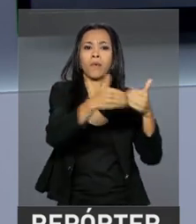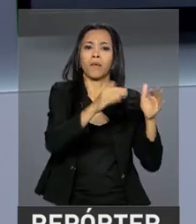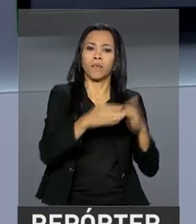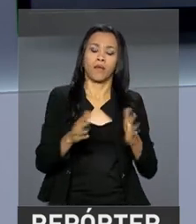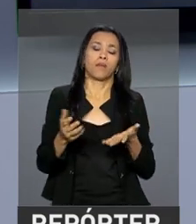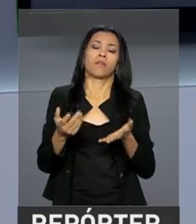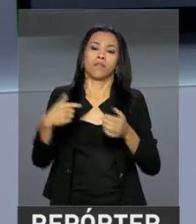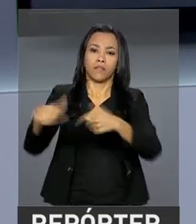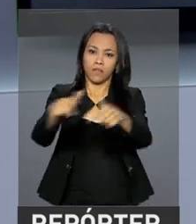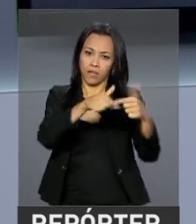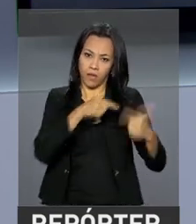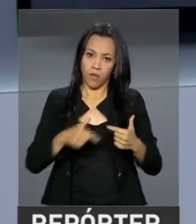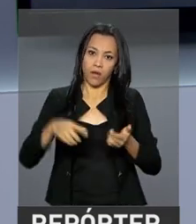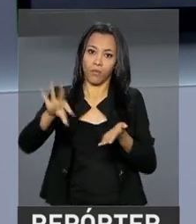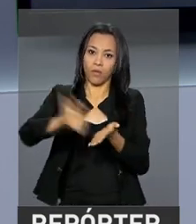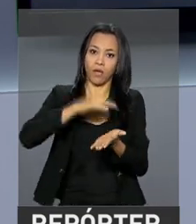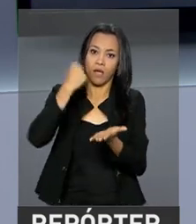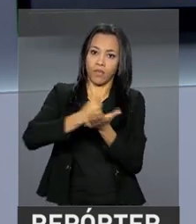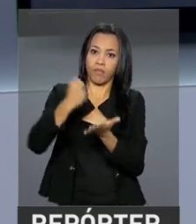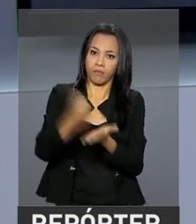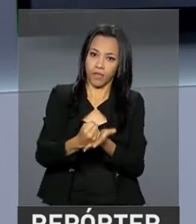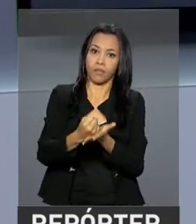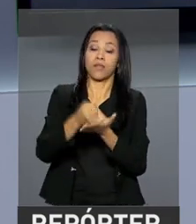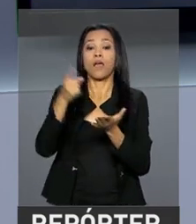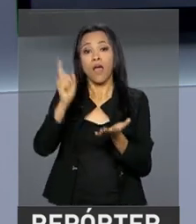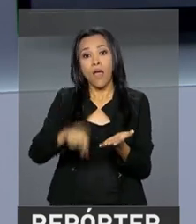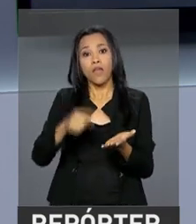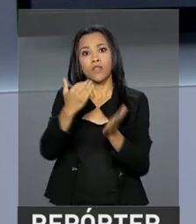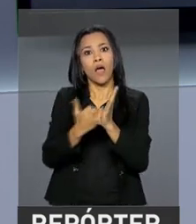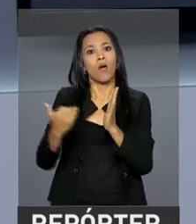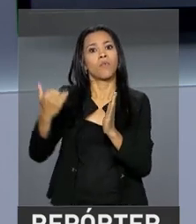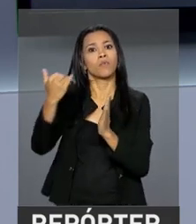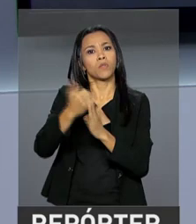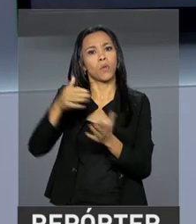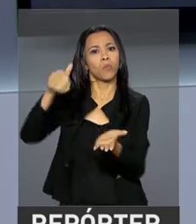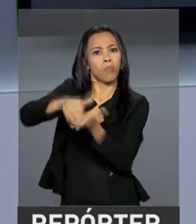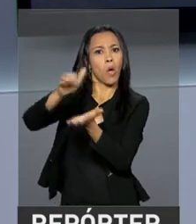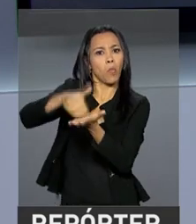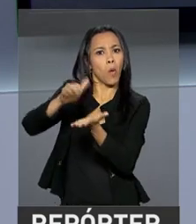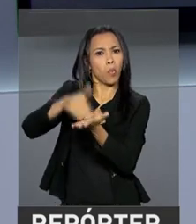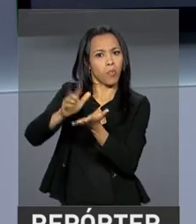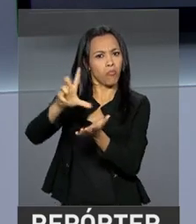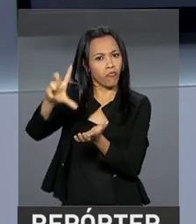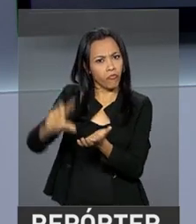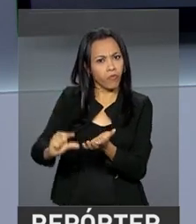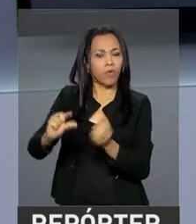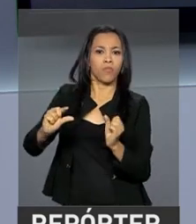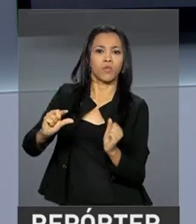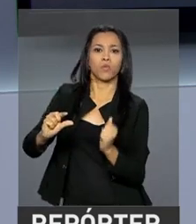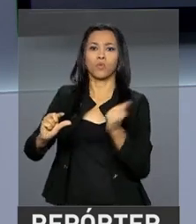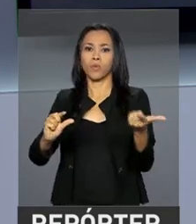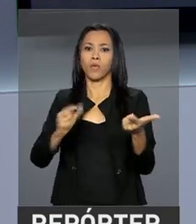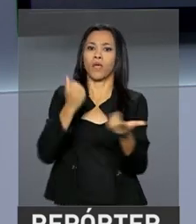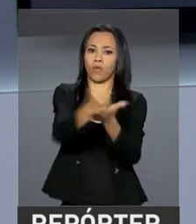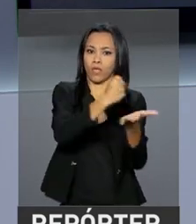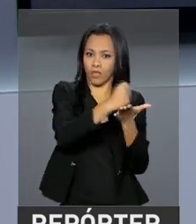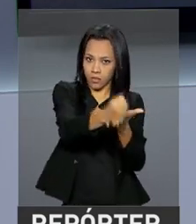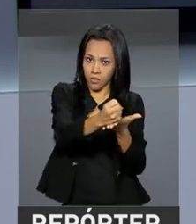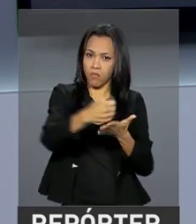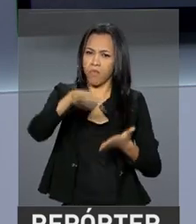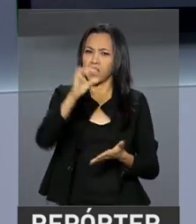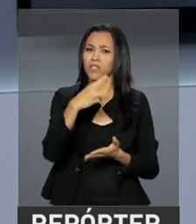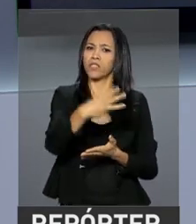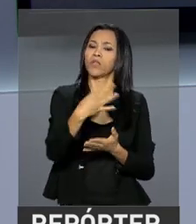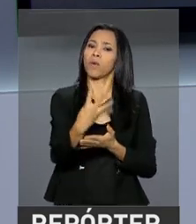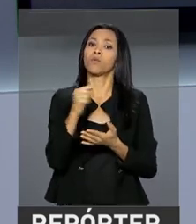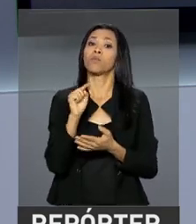assinada a abertura de vagas formais de trabalho superou as demissões em mais de 34000 postos os dados